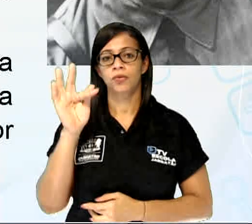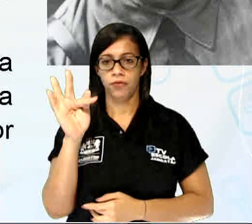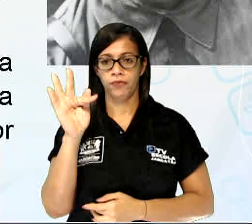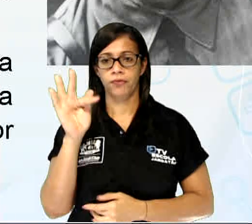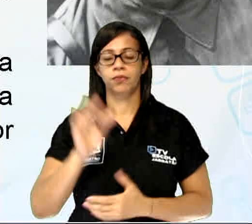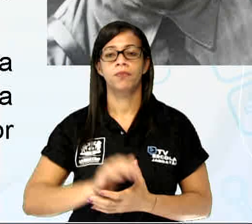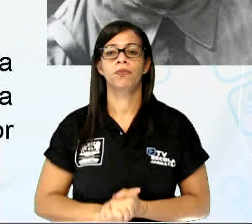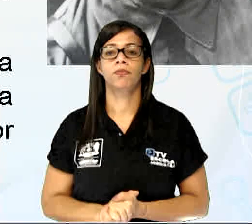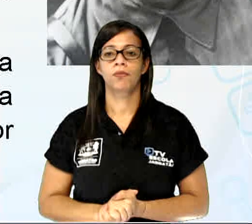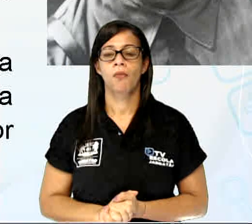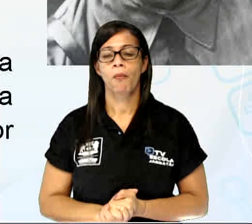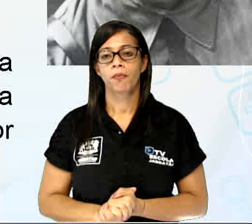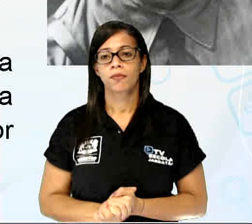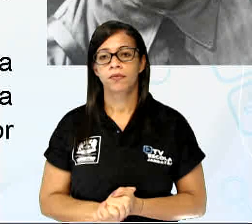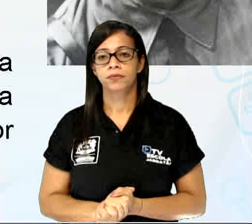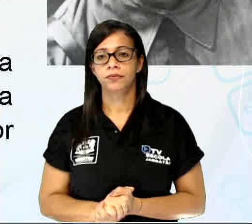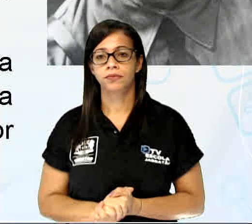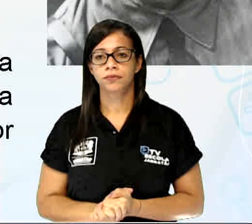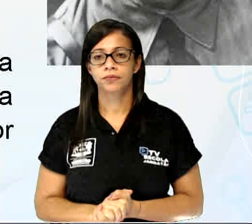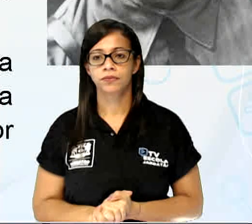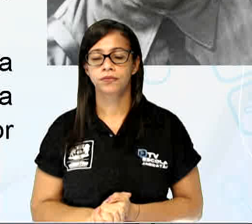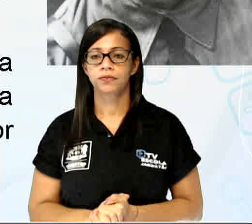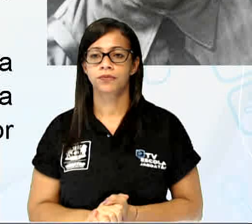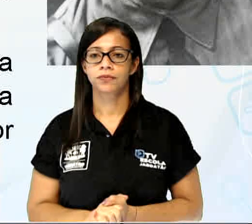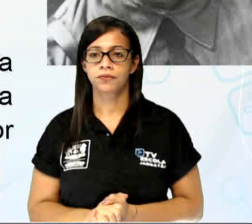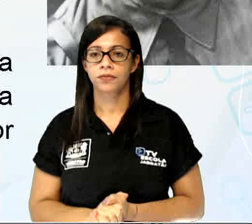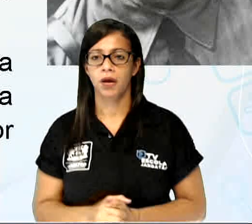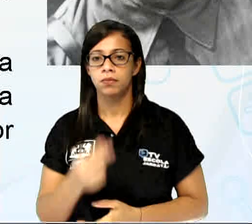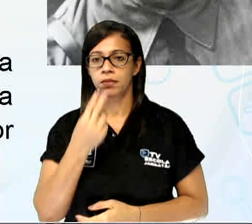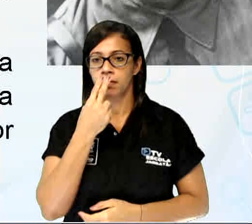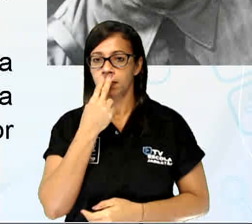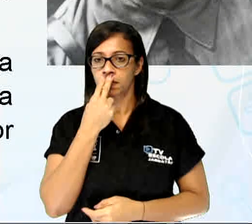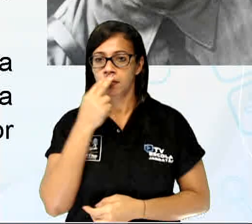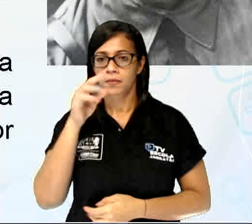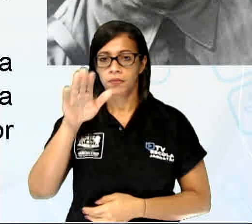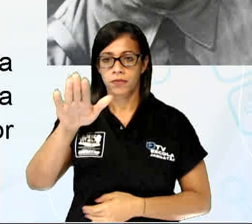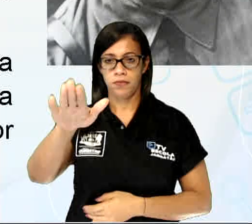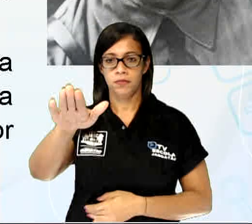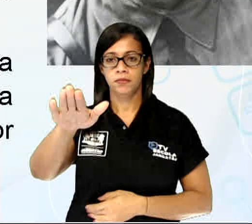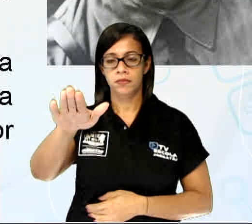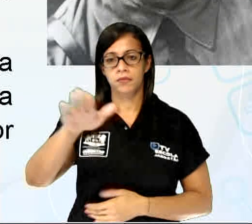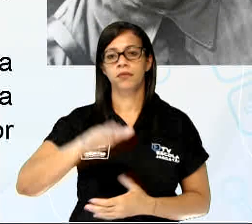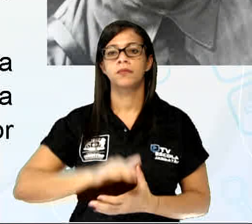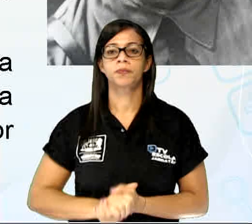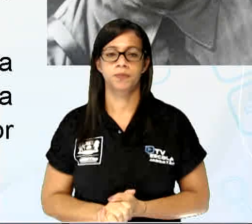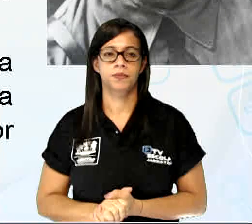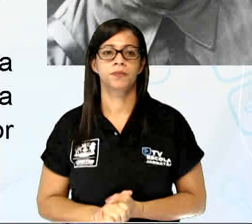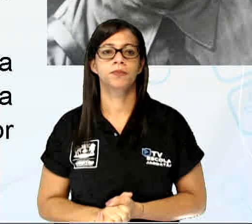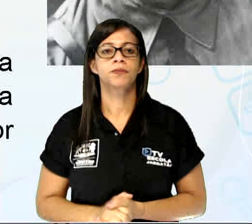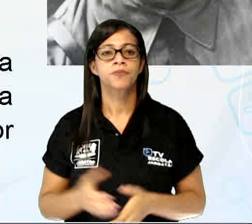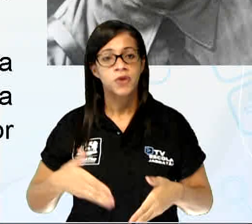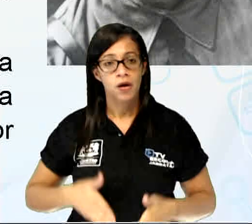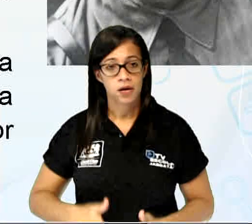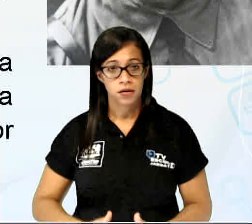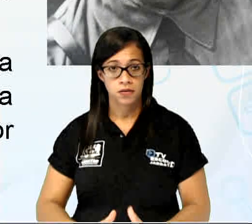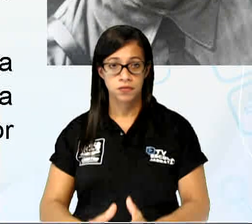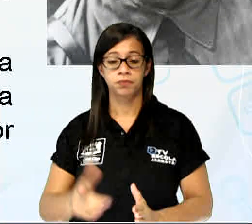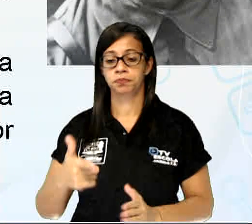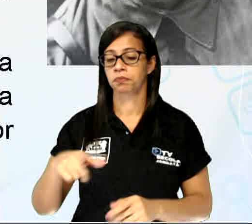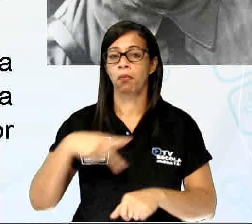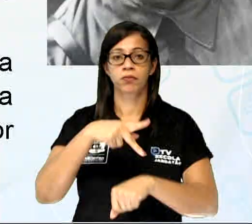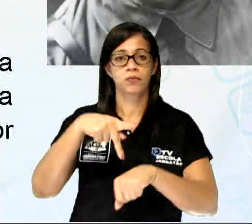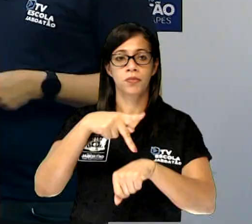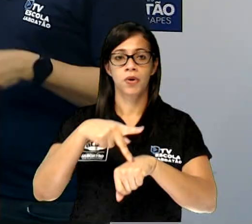1889. Na Primeira Guerra Mundial, era cabo e atuava como mensageiro, tendo sido ferido em